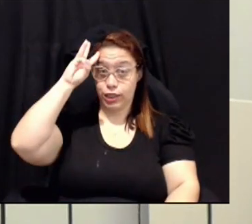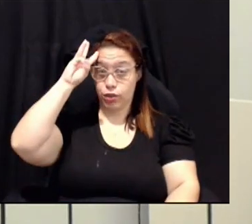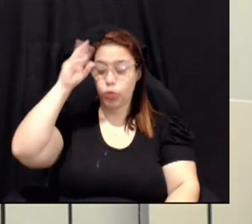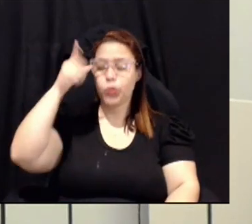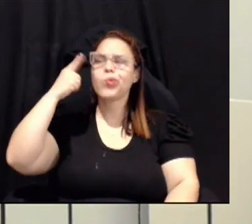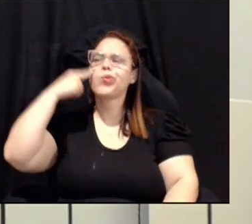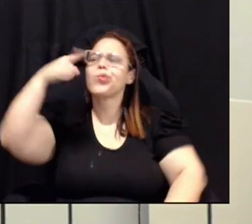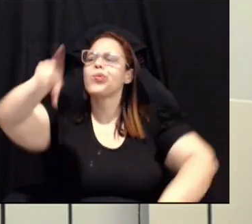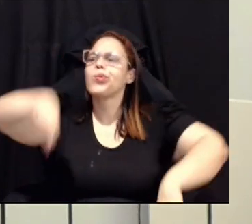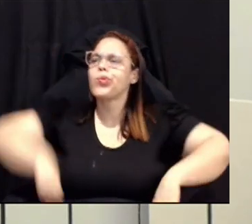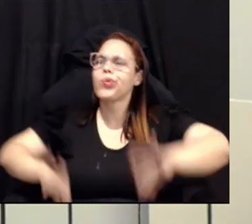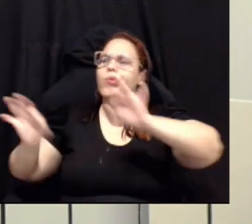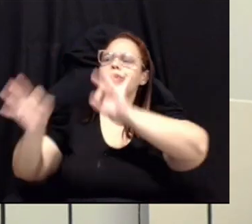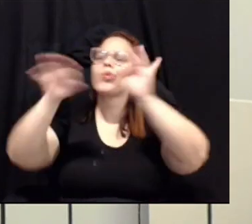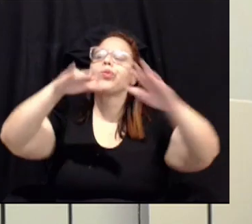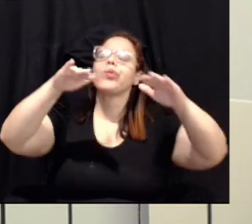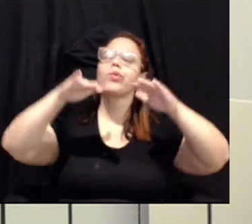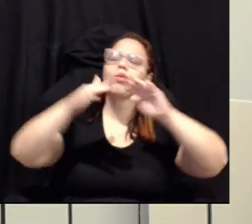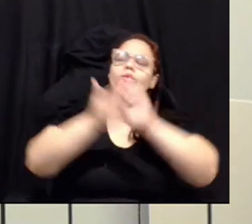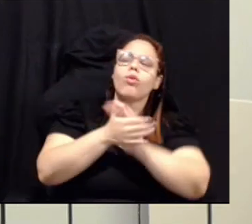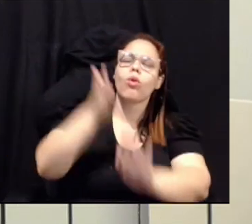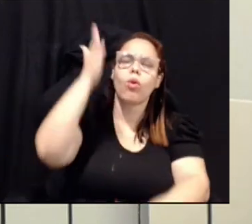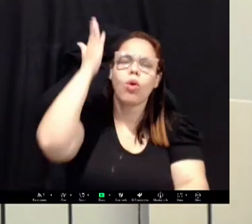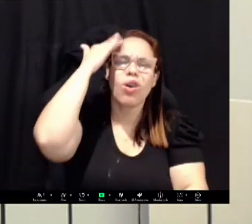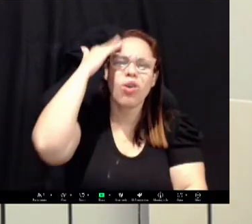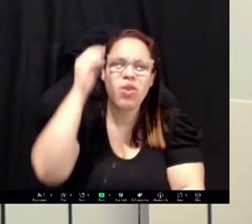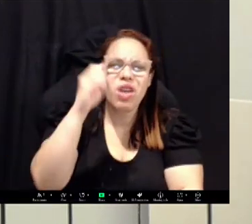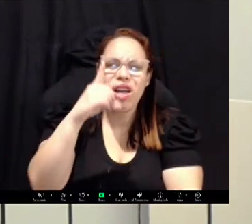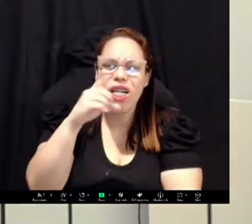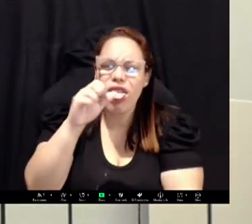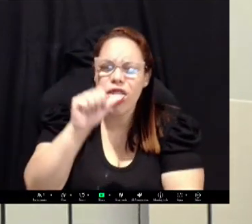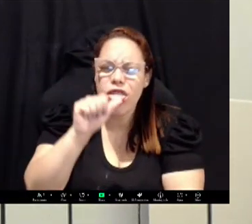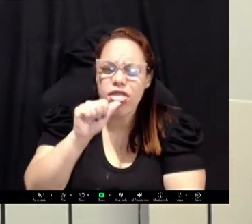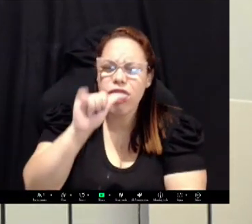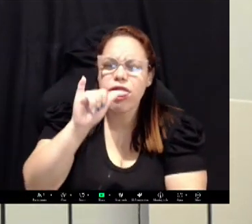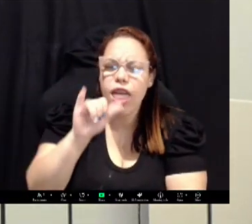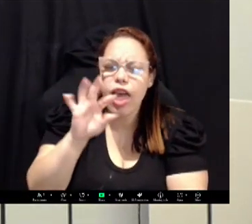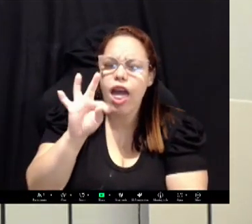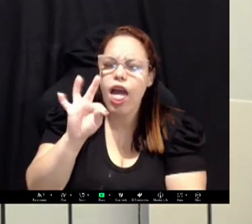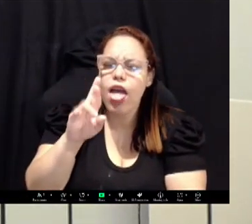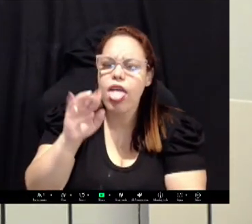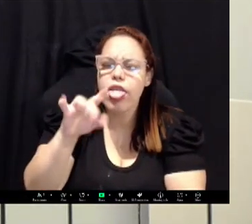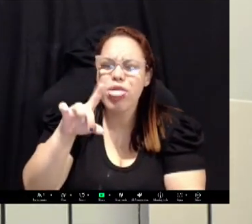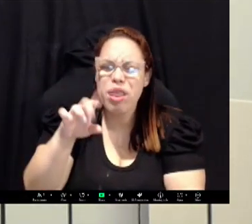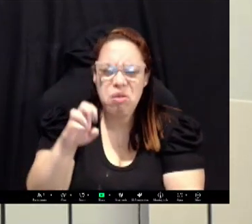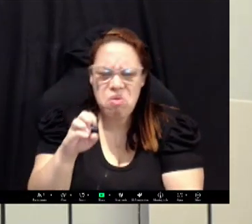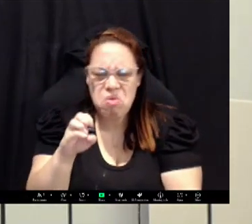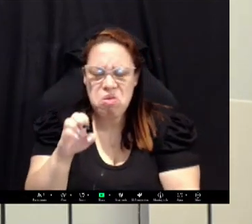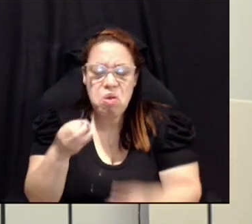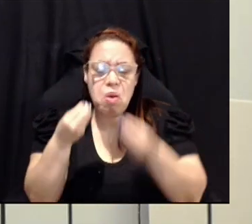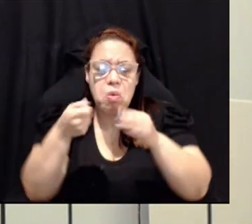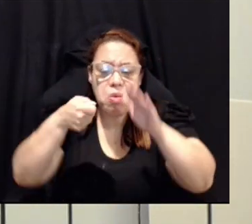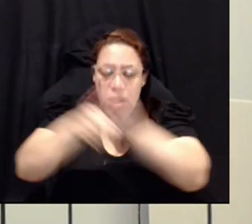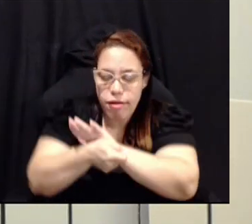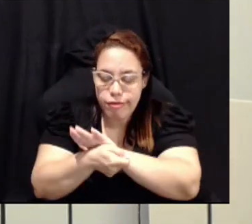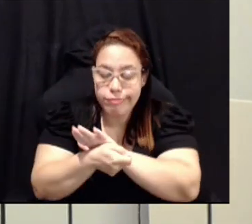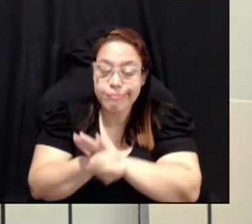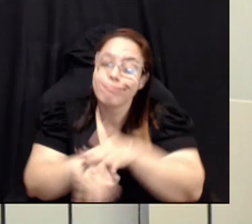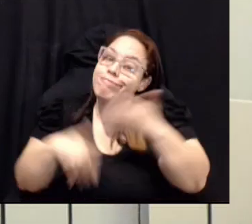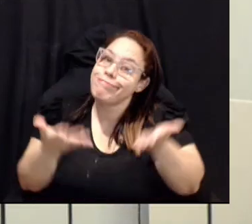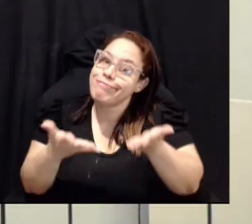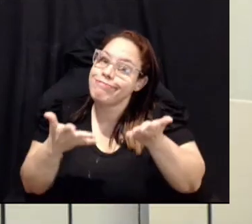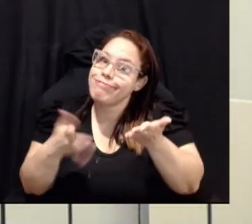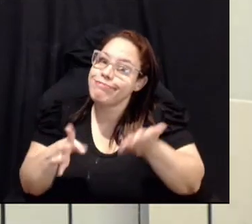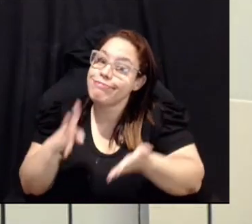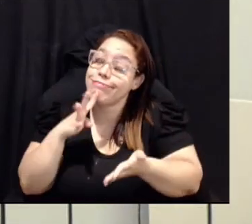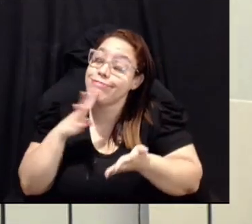nos acompanhando, sabe o que é o Day Trade? Como começar a investir? Bom, conheça tudo a partir de